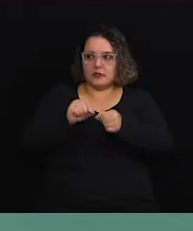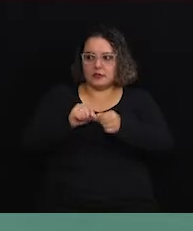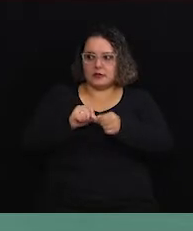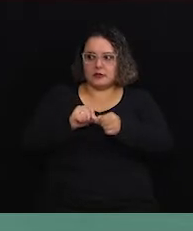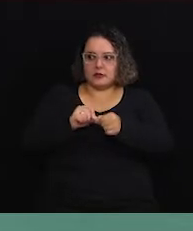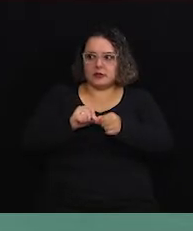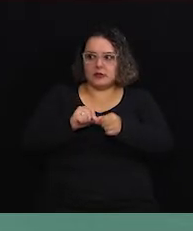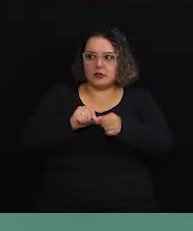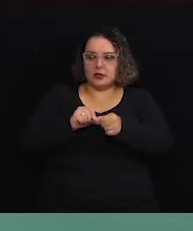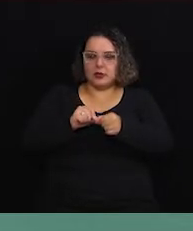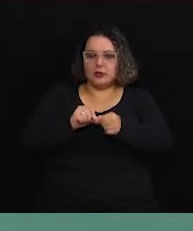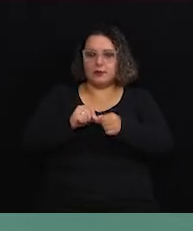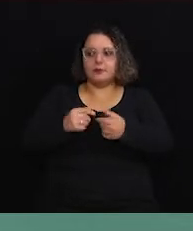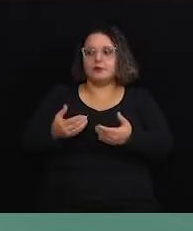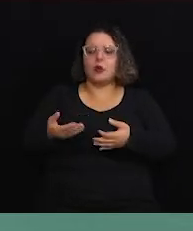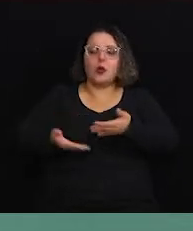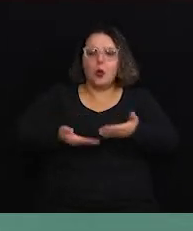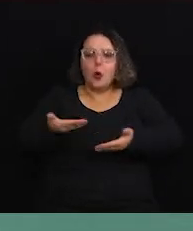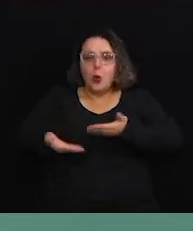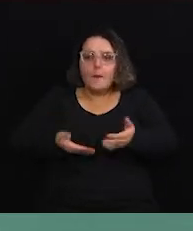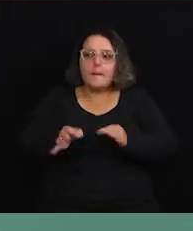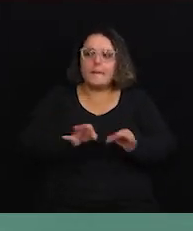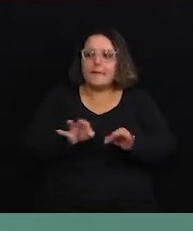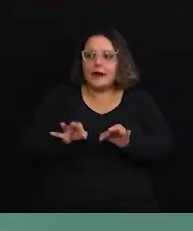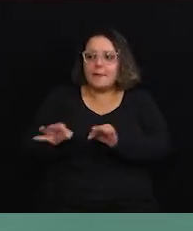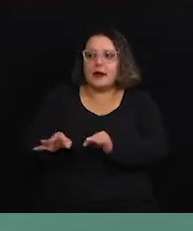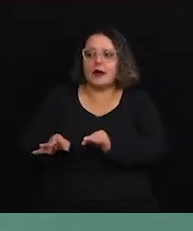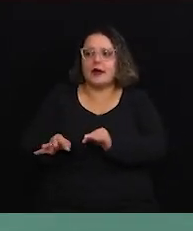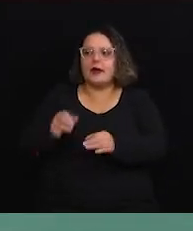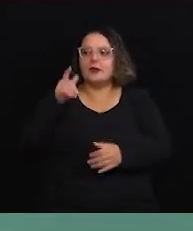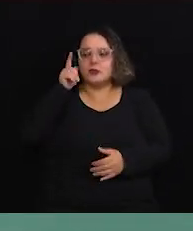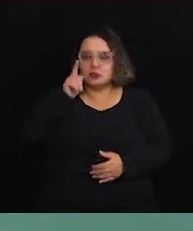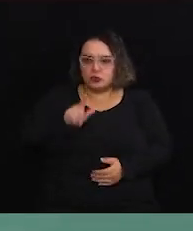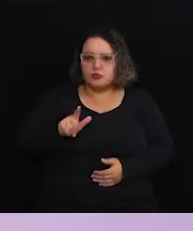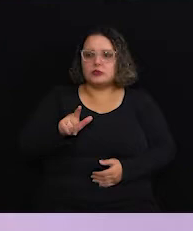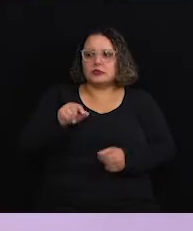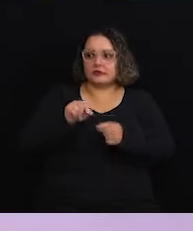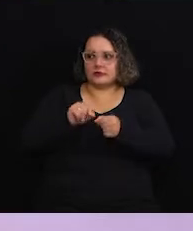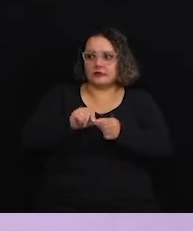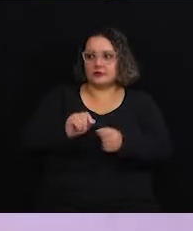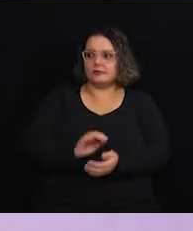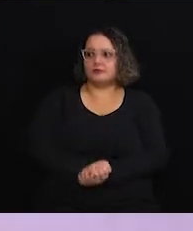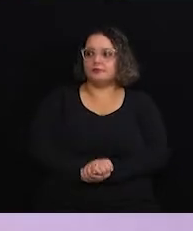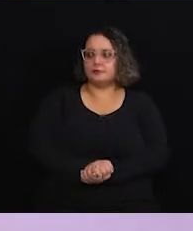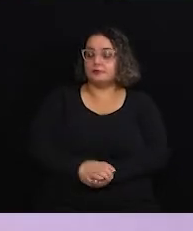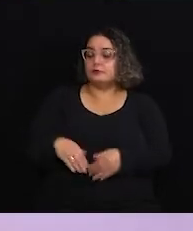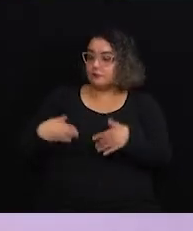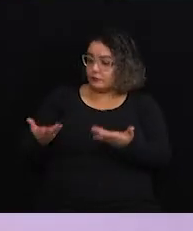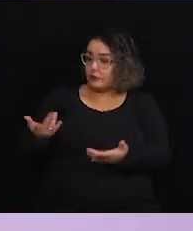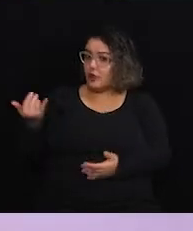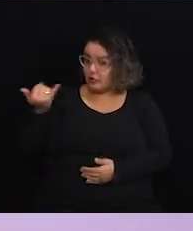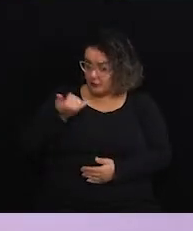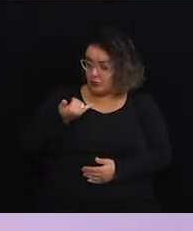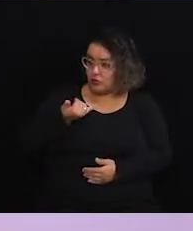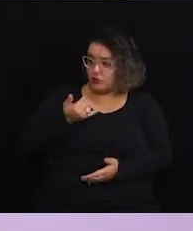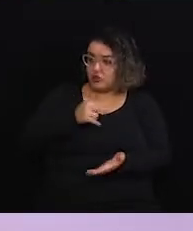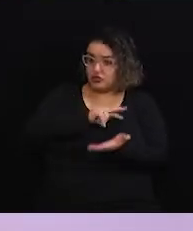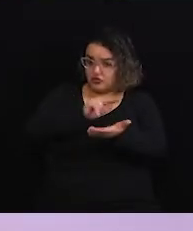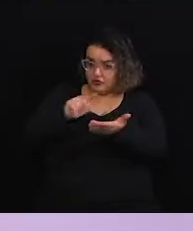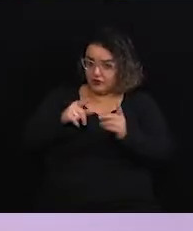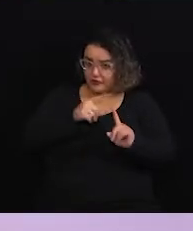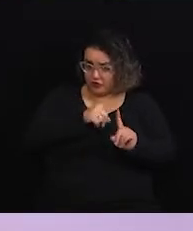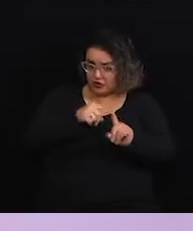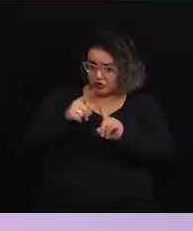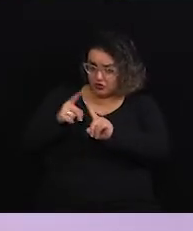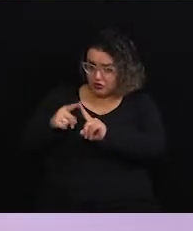que com preparo para você conseguir visualizar esse tipo de lesão. A senhora disse aí que existem diferentes tipos, então,